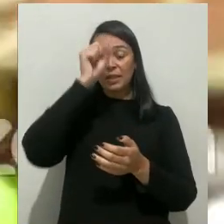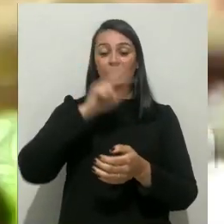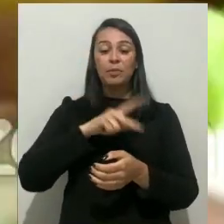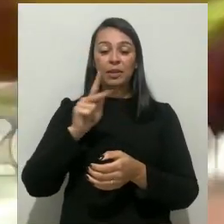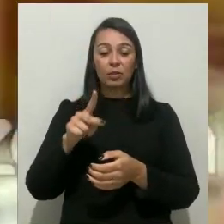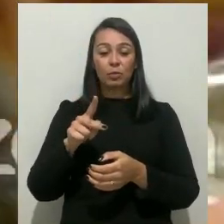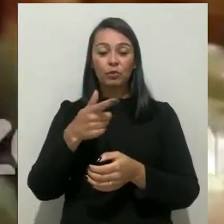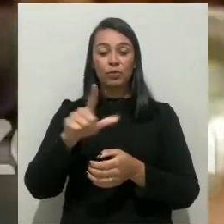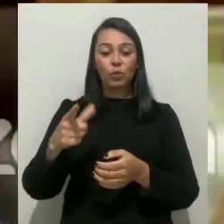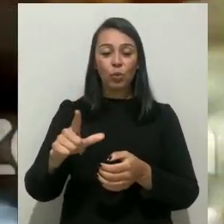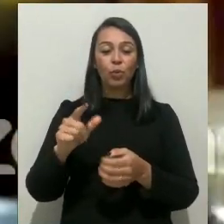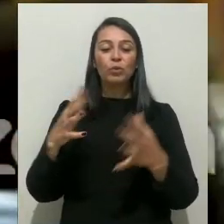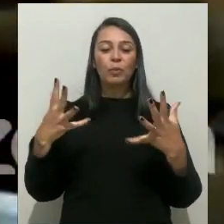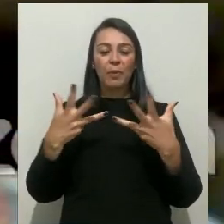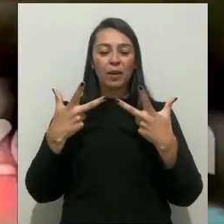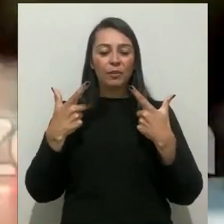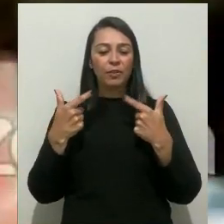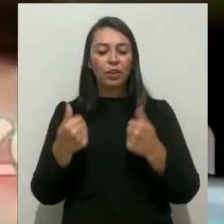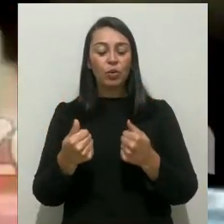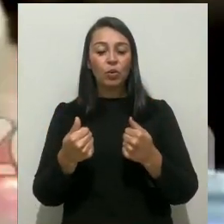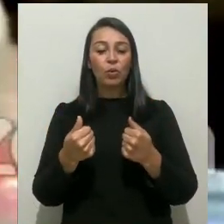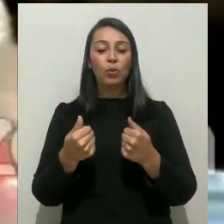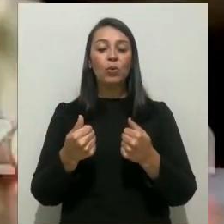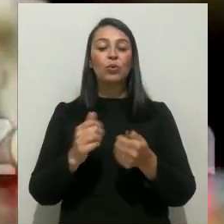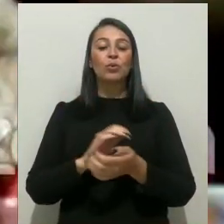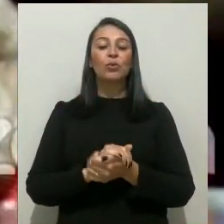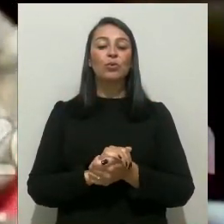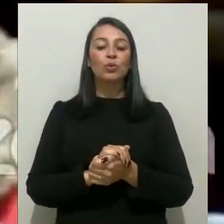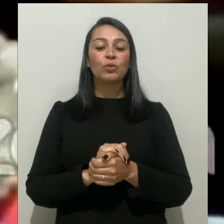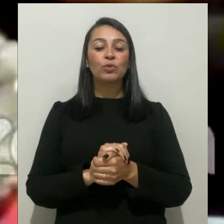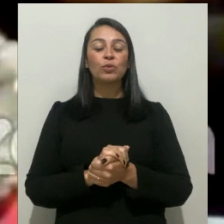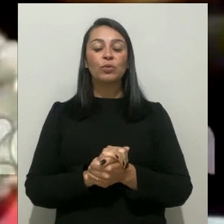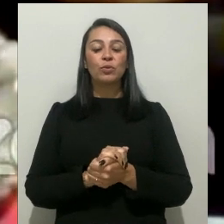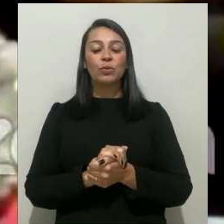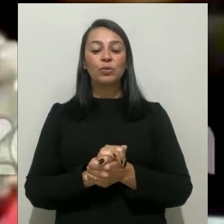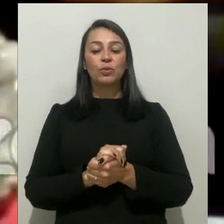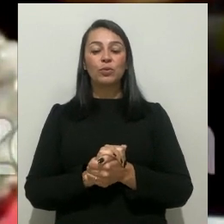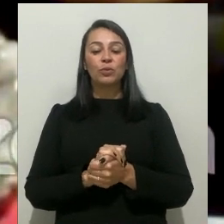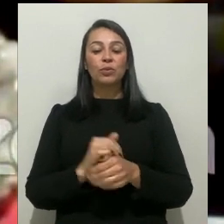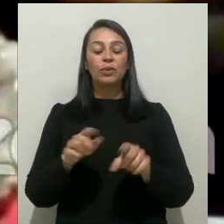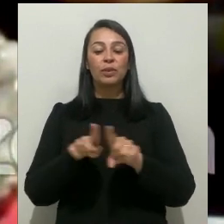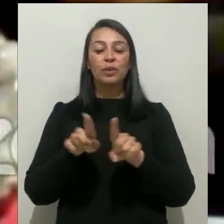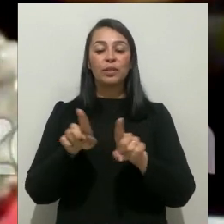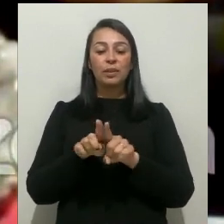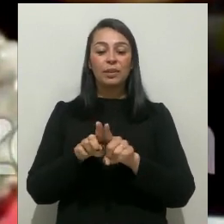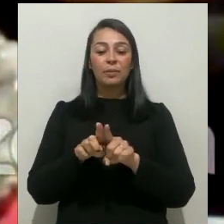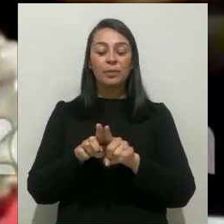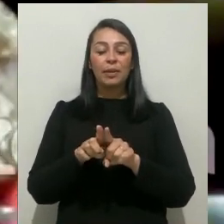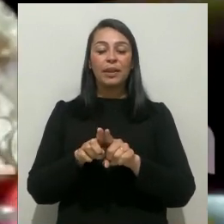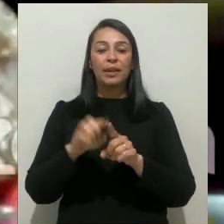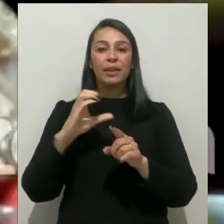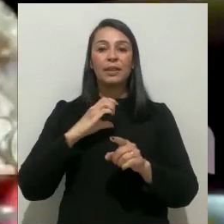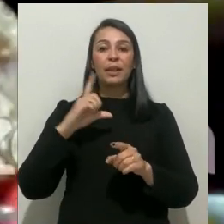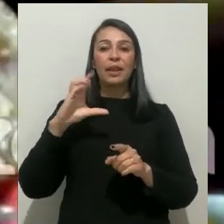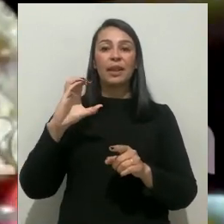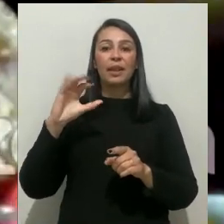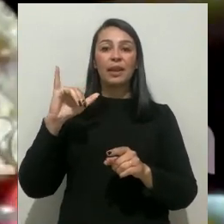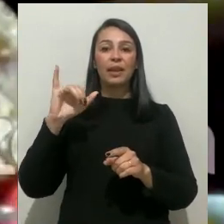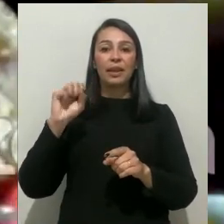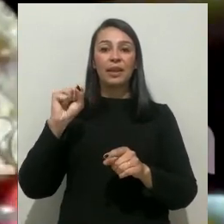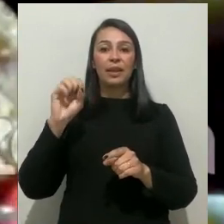professor Jerônimo, maravilhoso, um dos meus aprendizados, e terminando com o Cristiane,